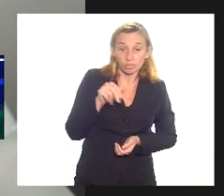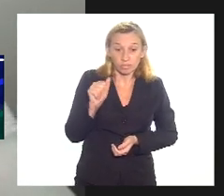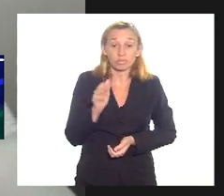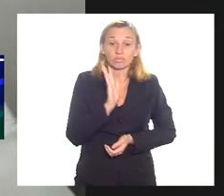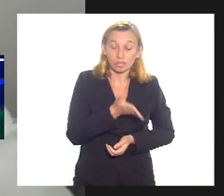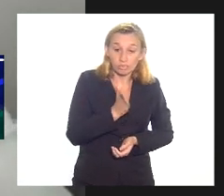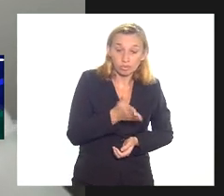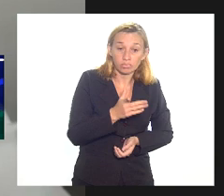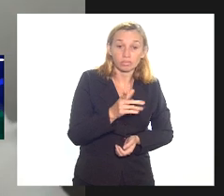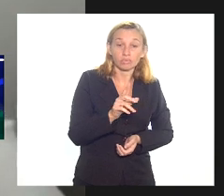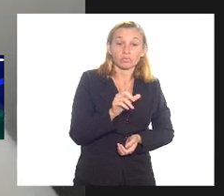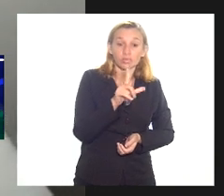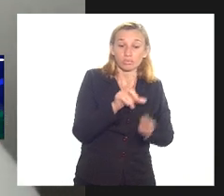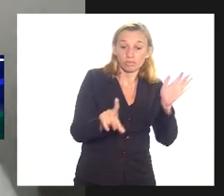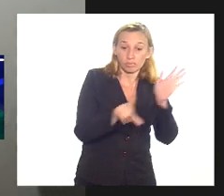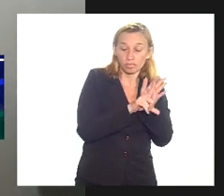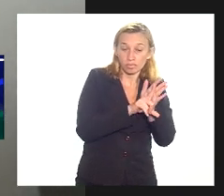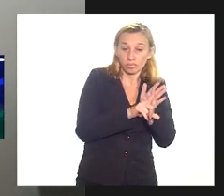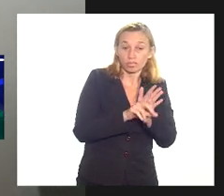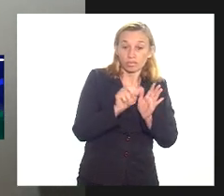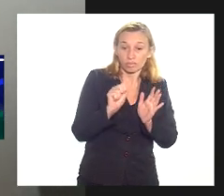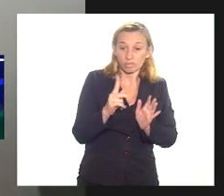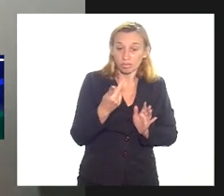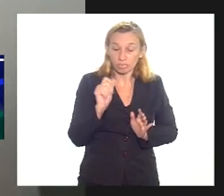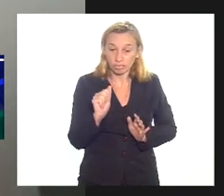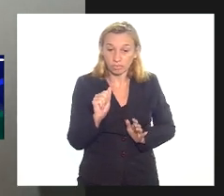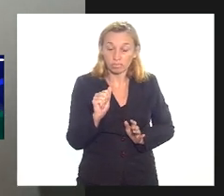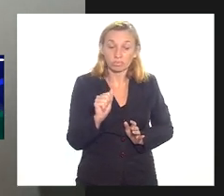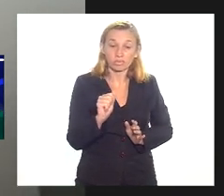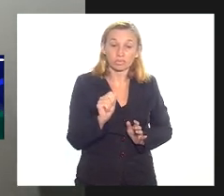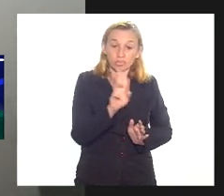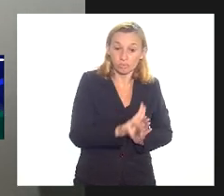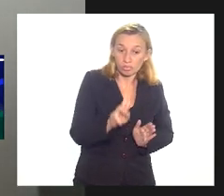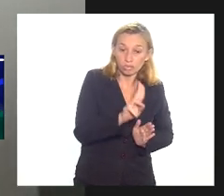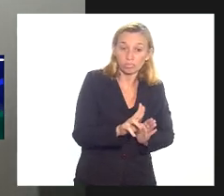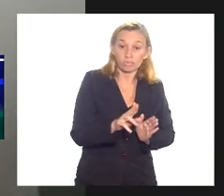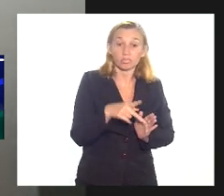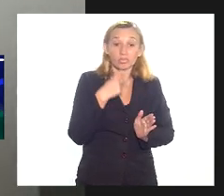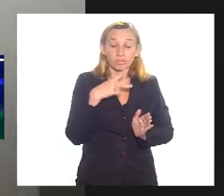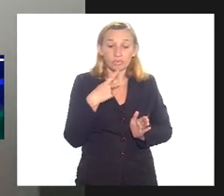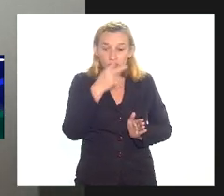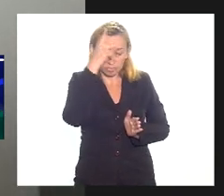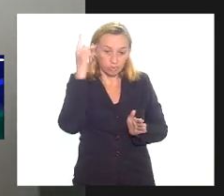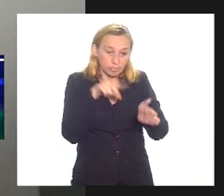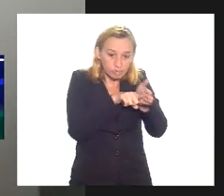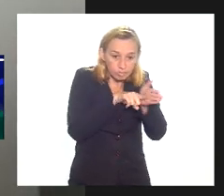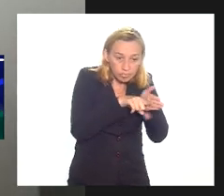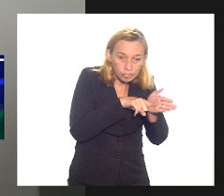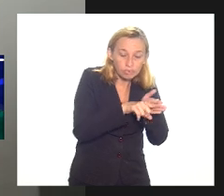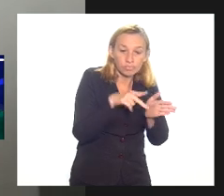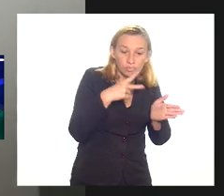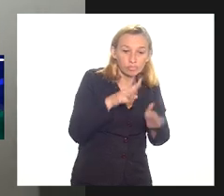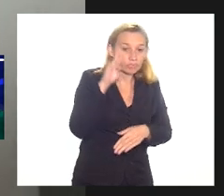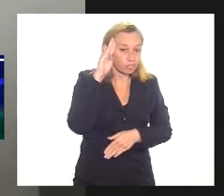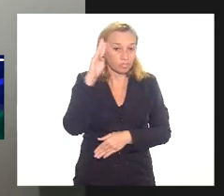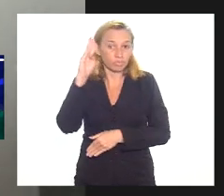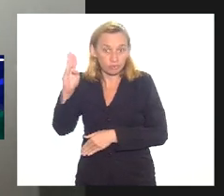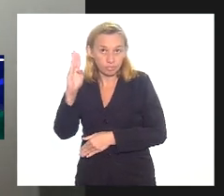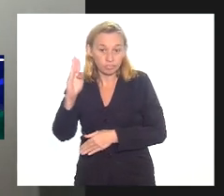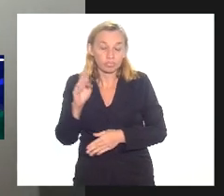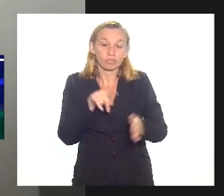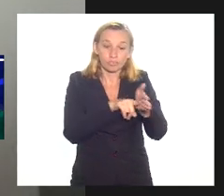Ágata sendo utilizada, inclusive, na fala do investigador, falando da priorização com